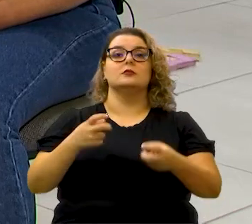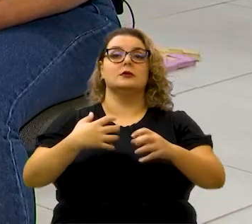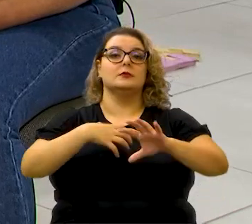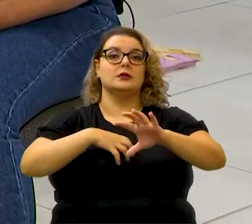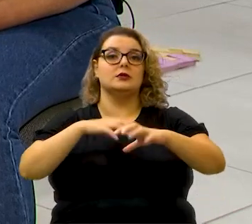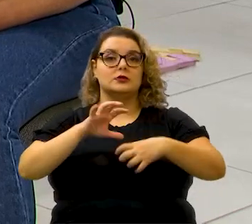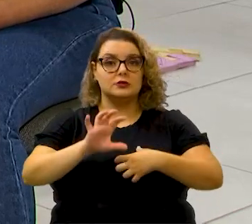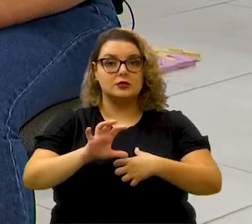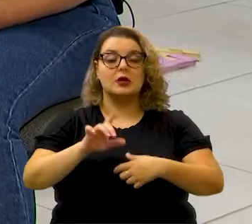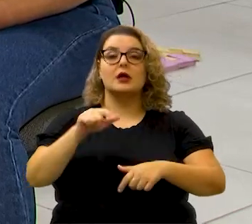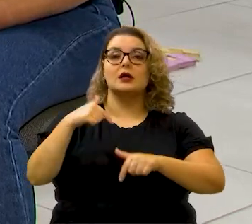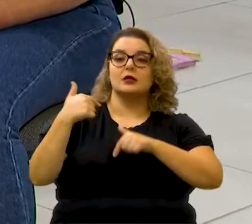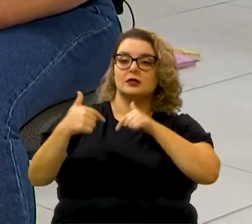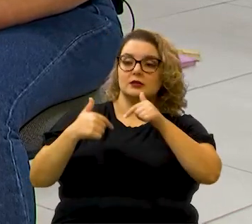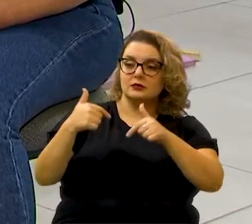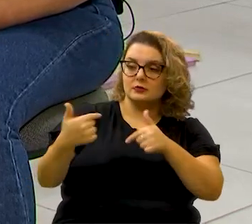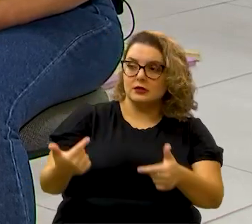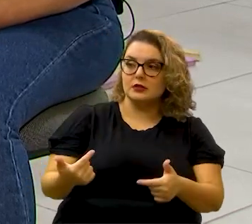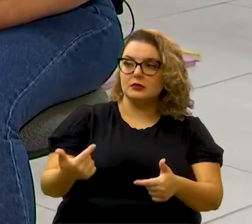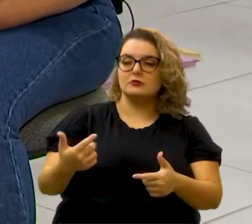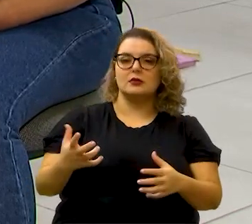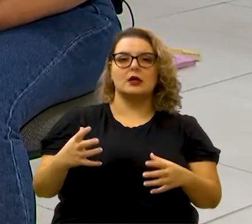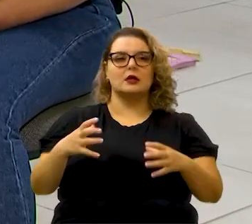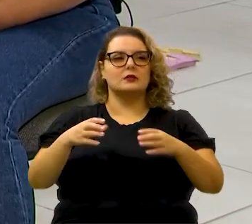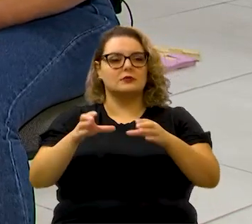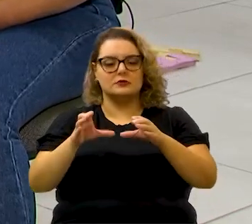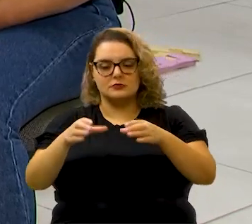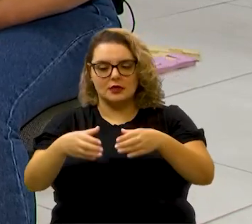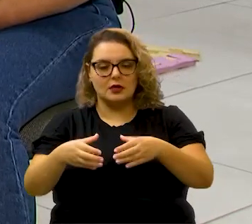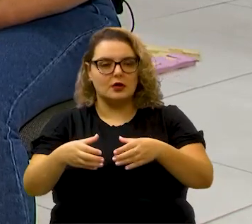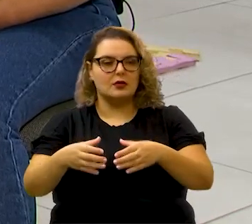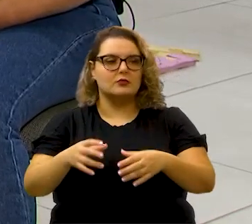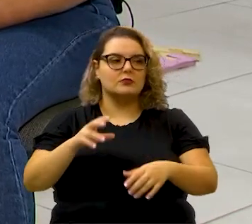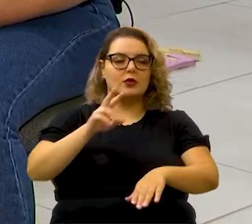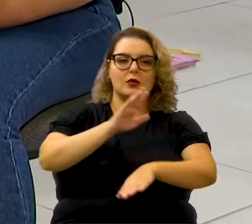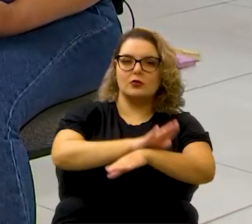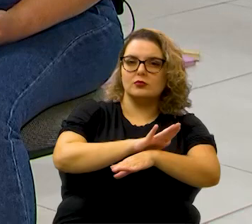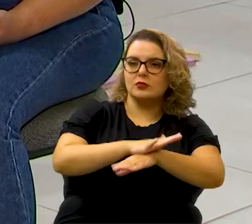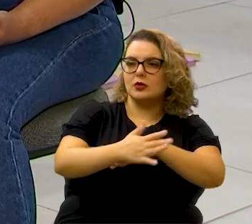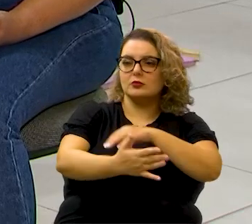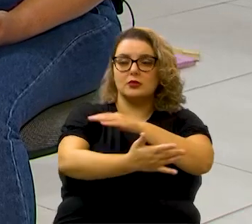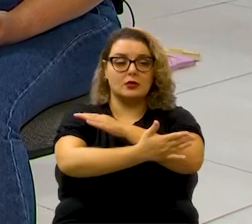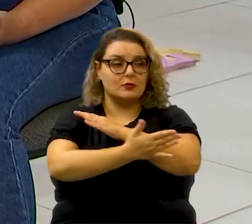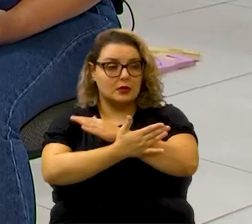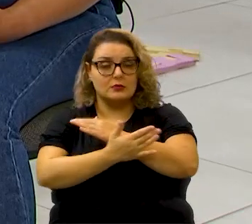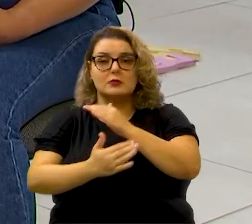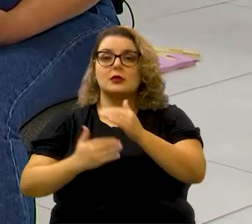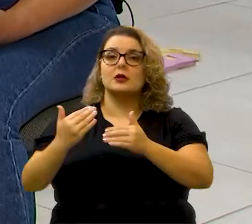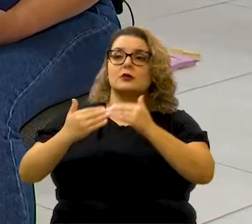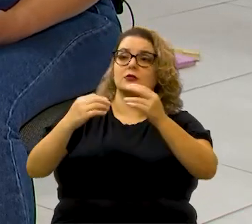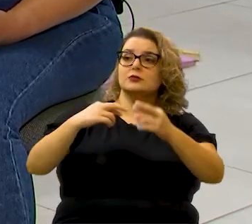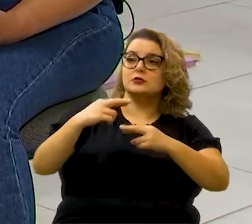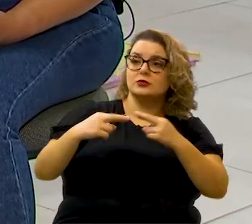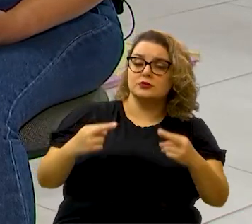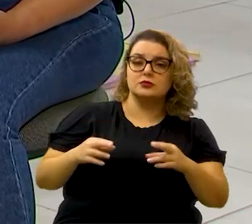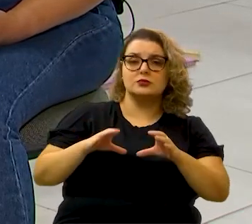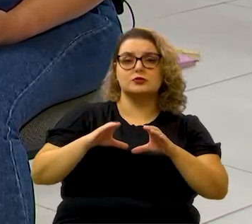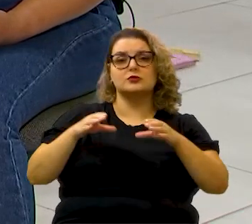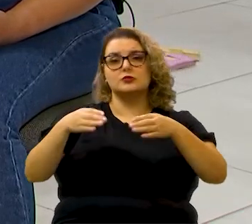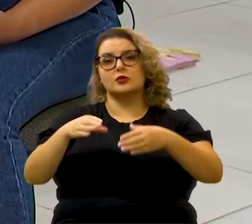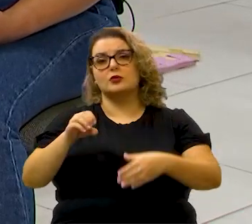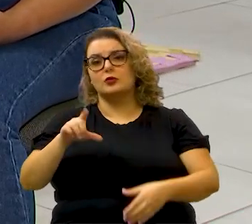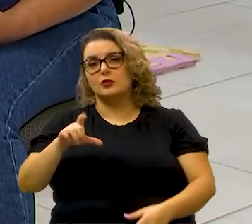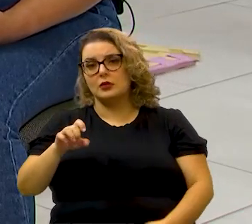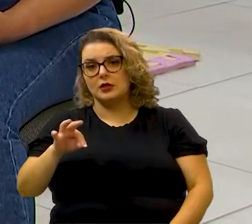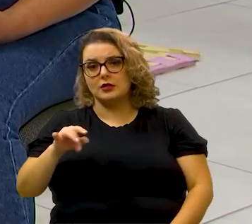gente percebe que a empatia é trabalhada, né, esse espírito de equipe, de olha, um pelo outro. E isso é construído nas relações,